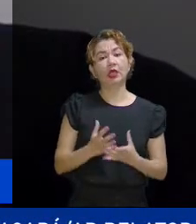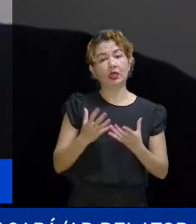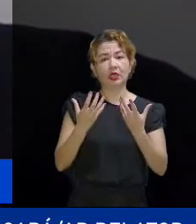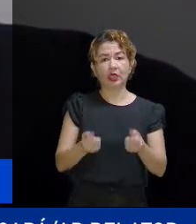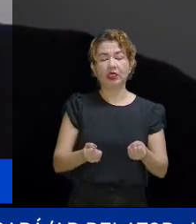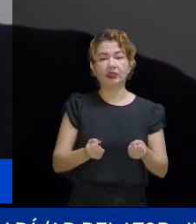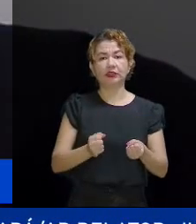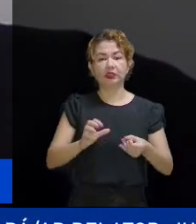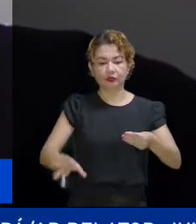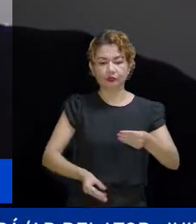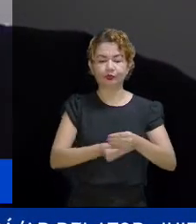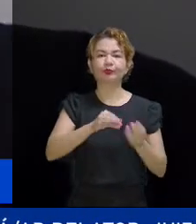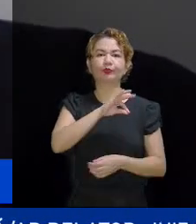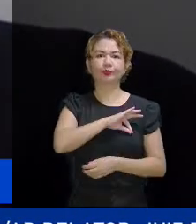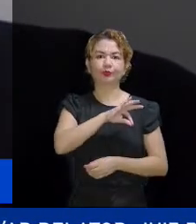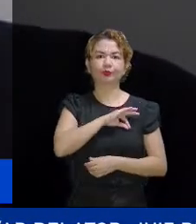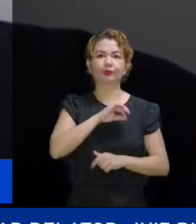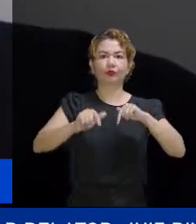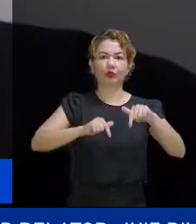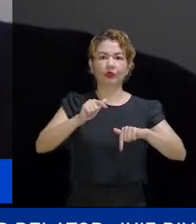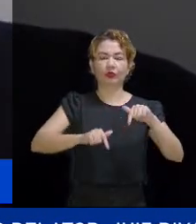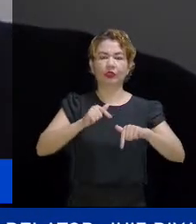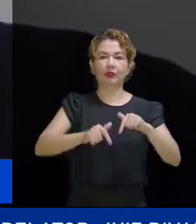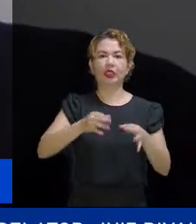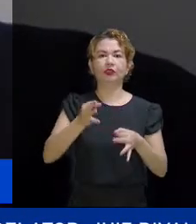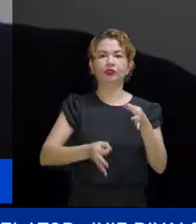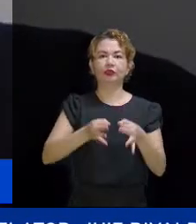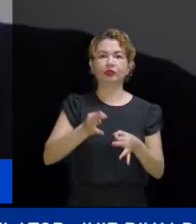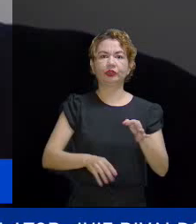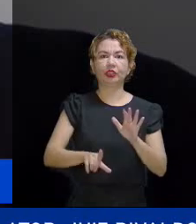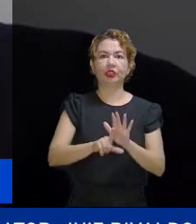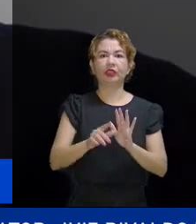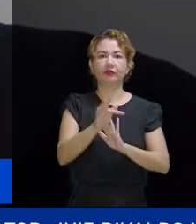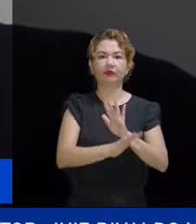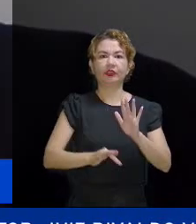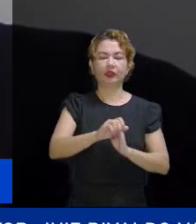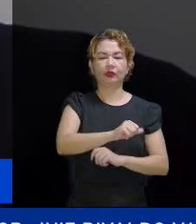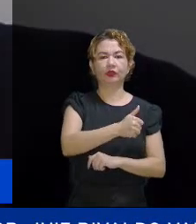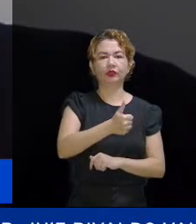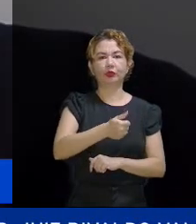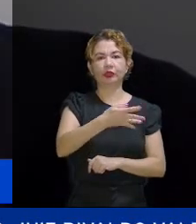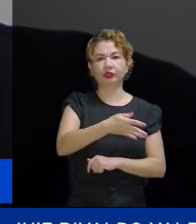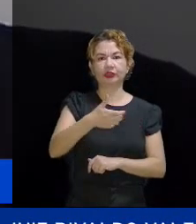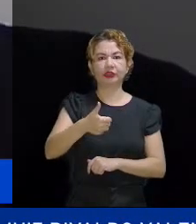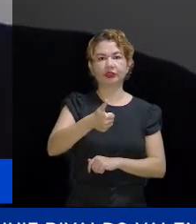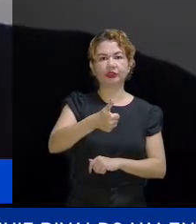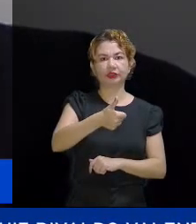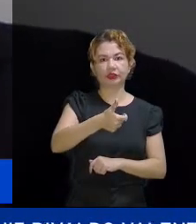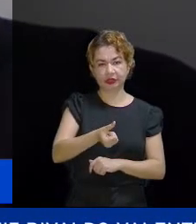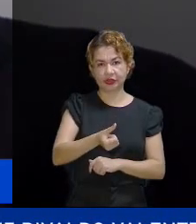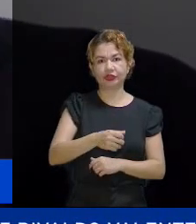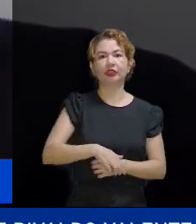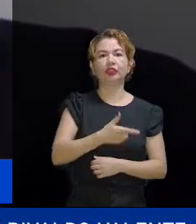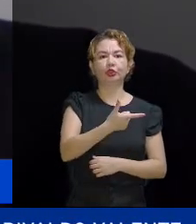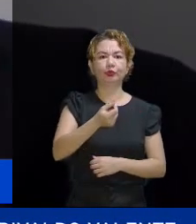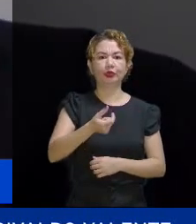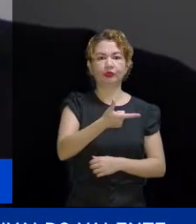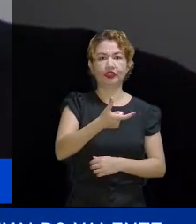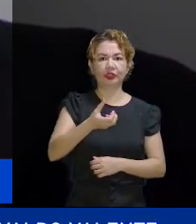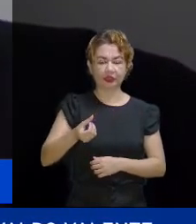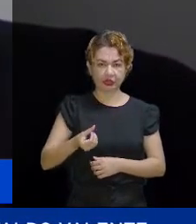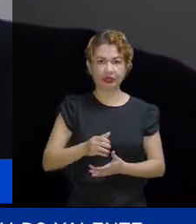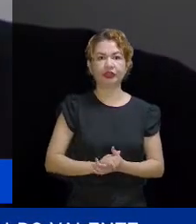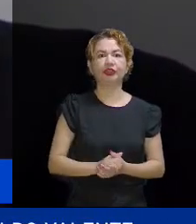reconhecimento da gratificação de atividade judiciária instituída pela Lei Federal 11.416, de 2006, com